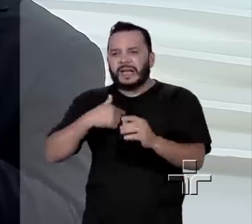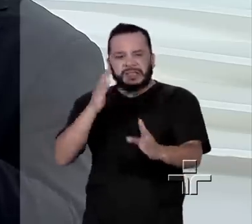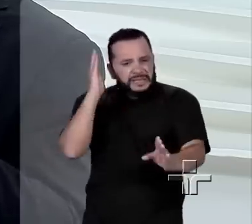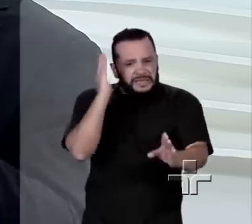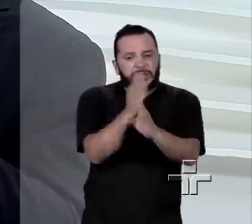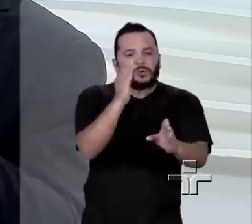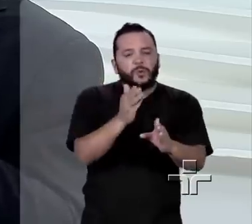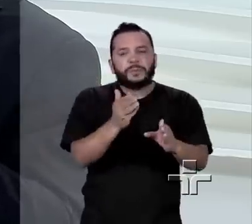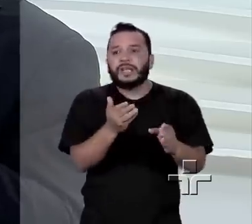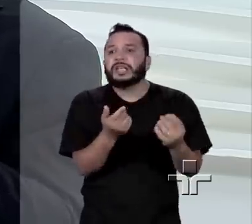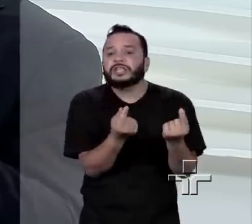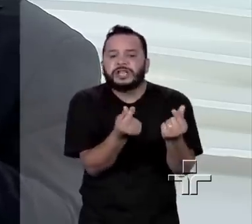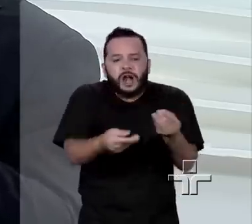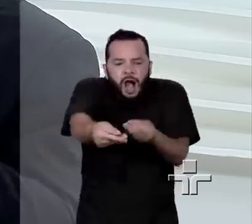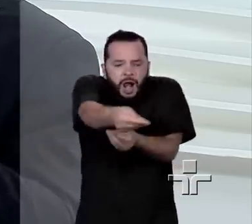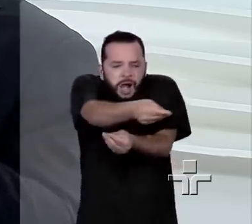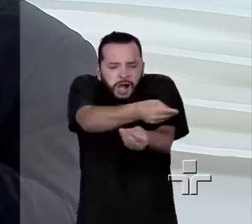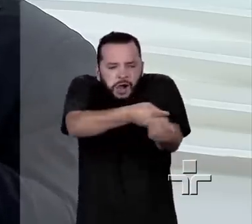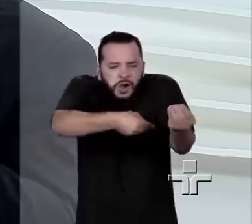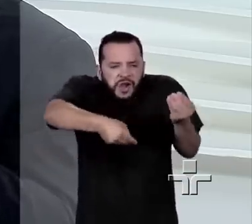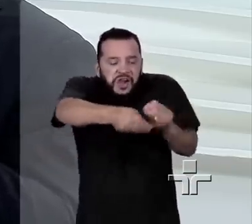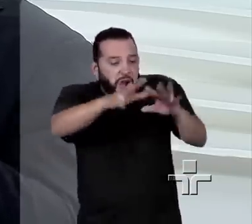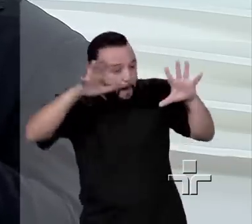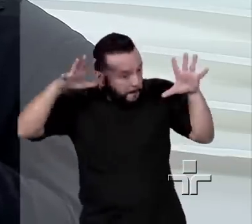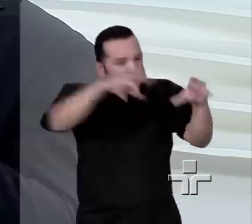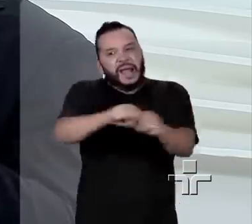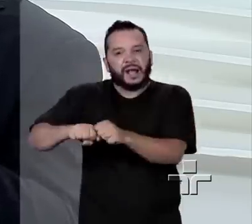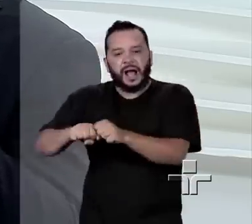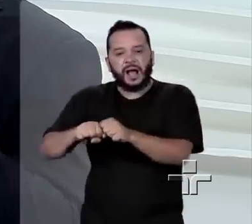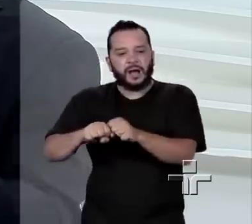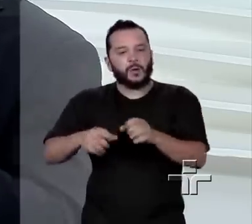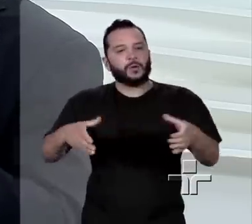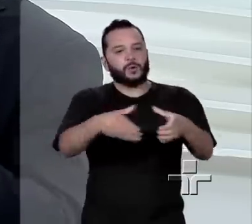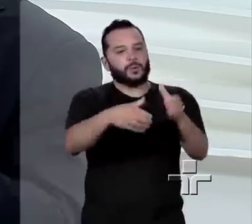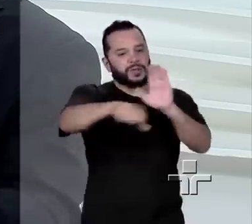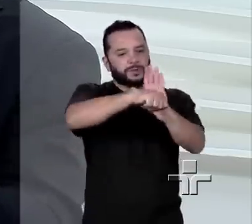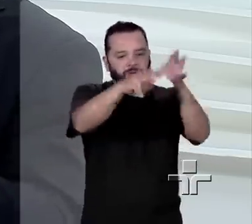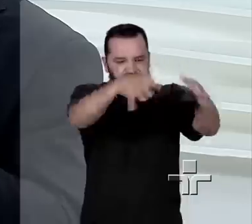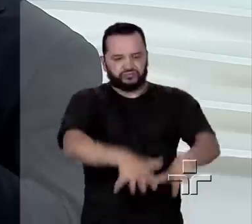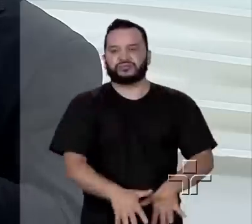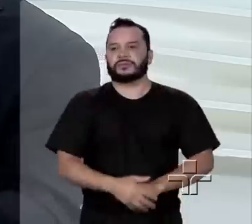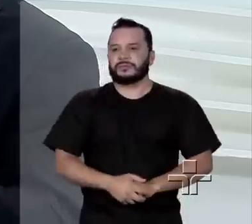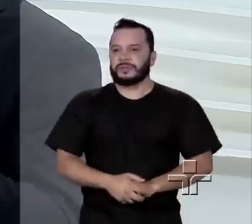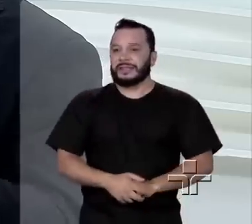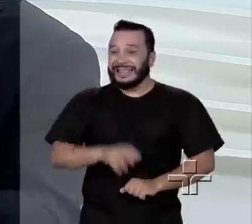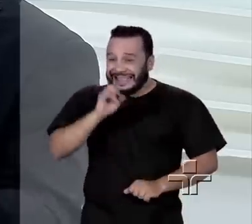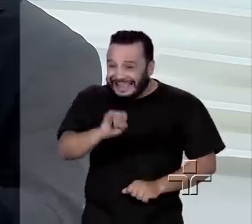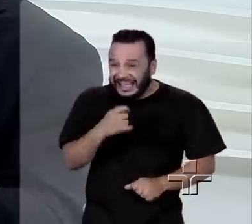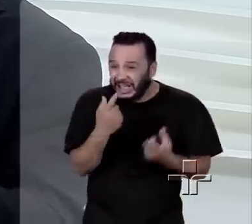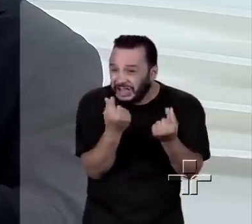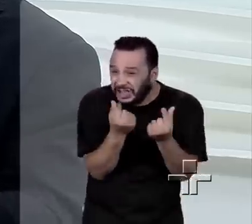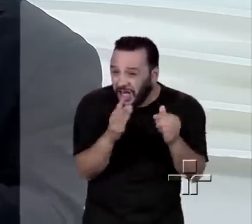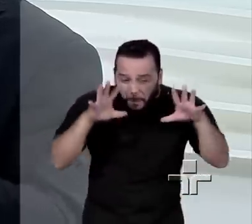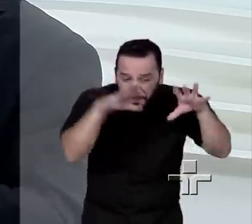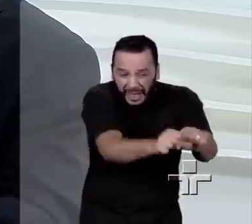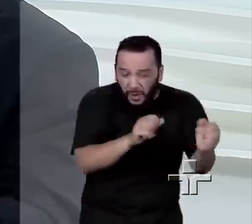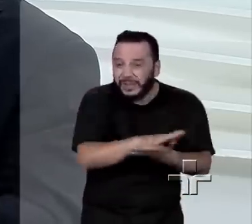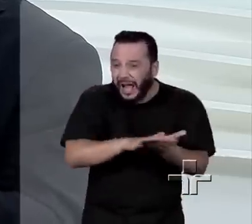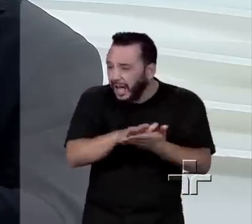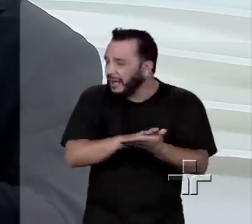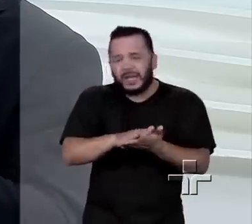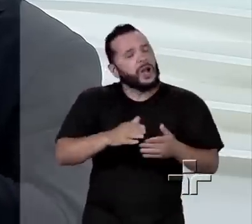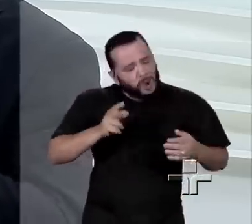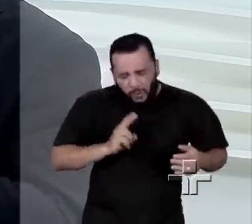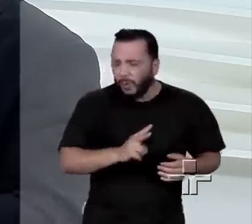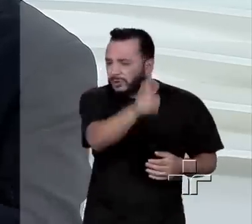dinheiro, as quadrilhas continuarão a mandar. Os grandes traficantes continuam mandando no tráfico de